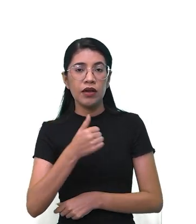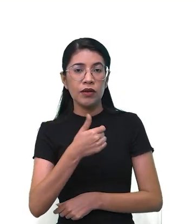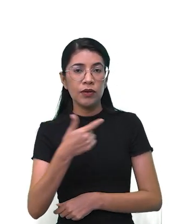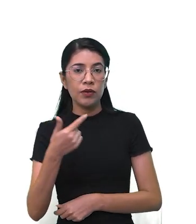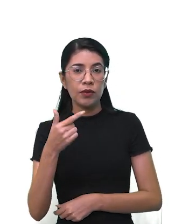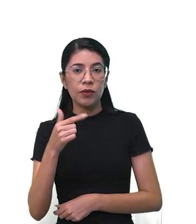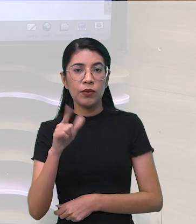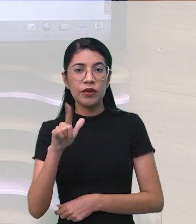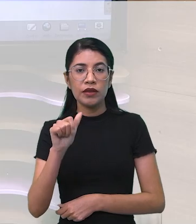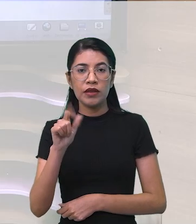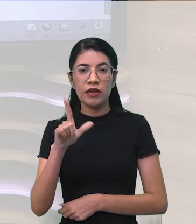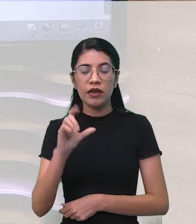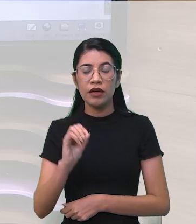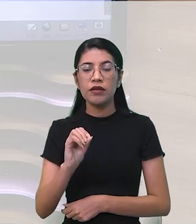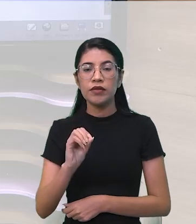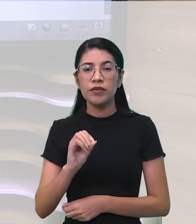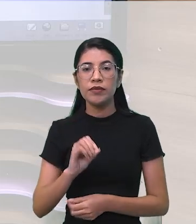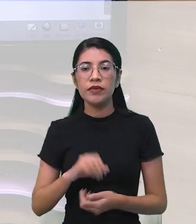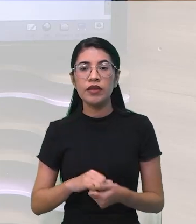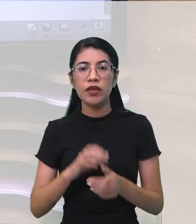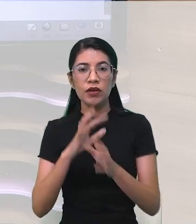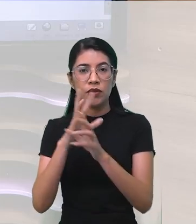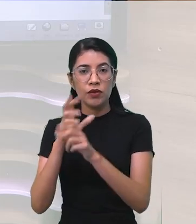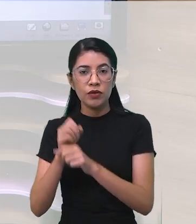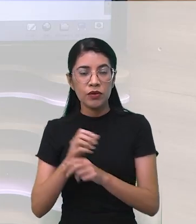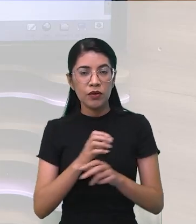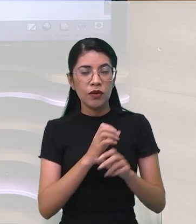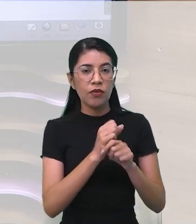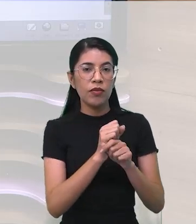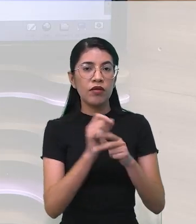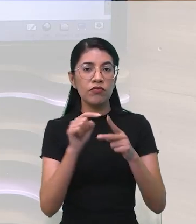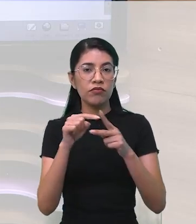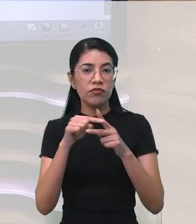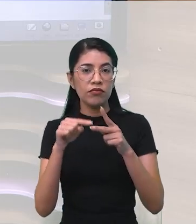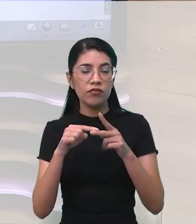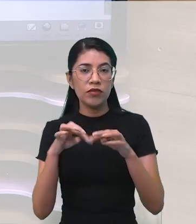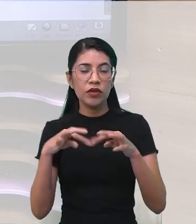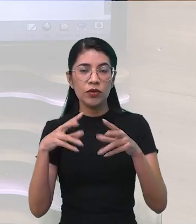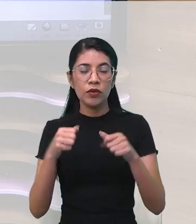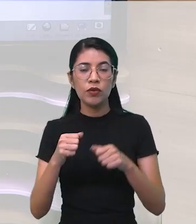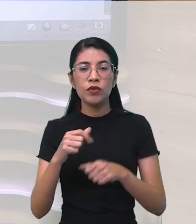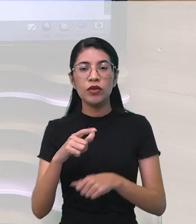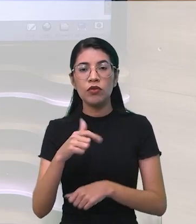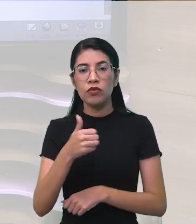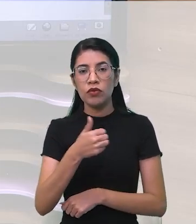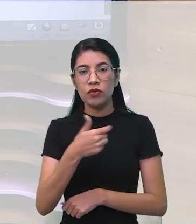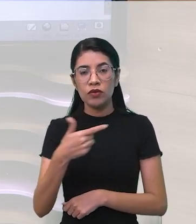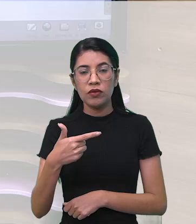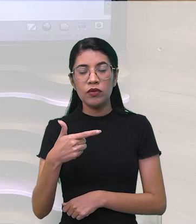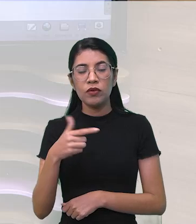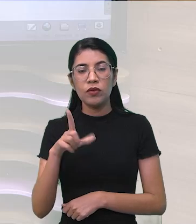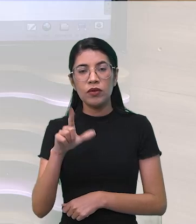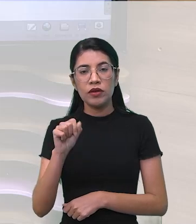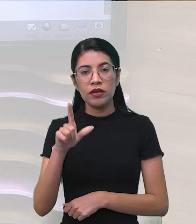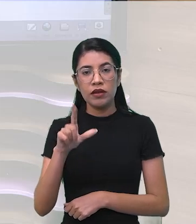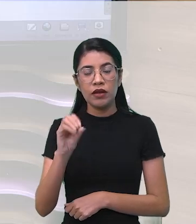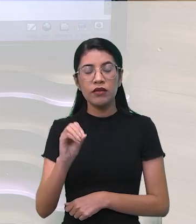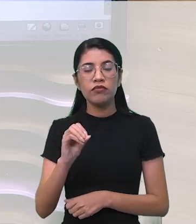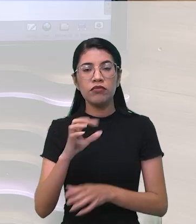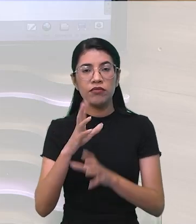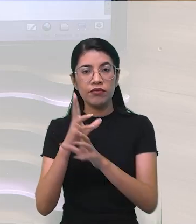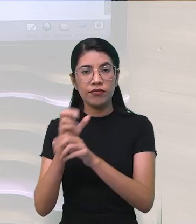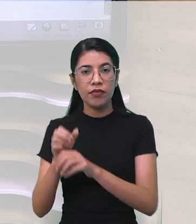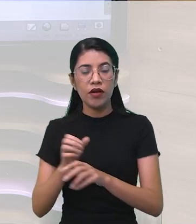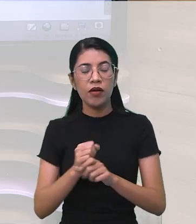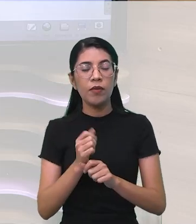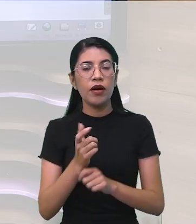lados, quando você soma todos os ângulos desse polígono com 12 lados, somou todos os ângulos, você